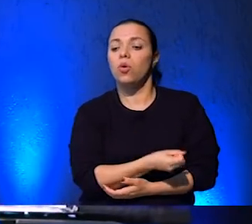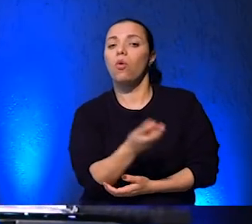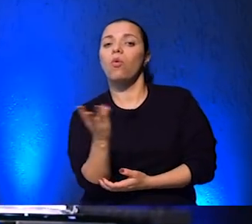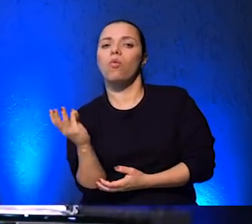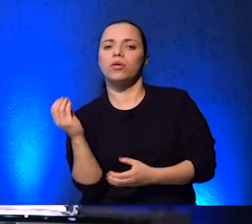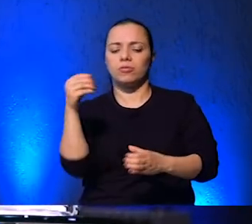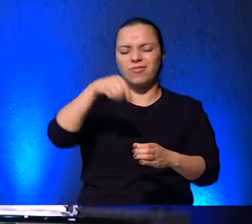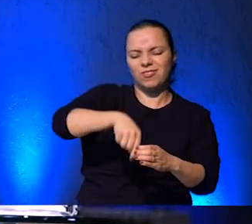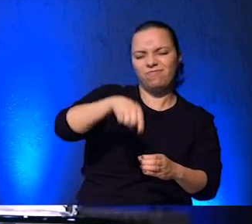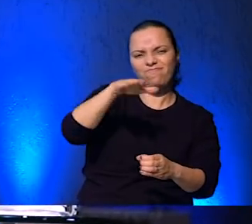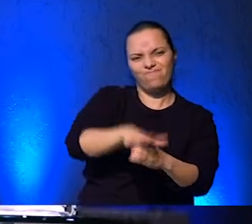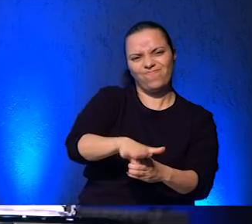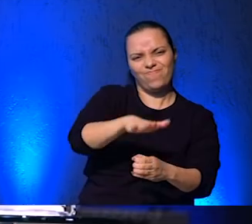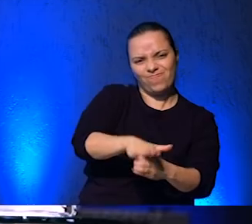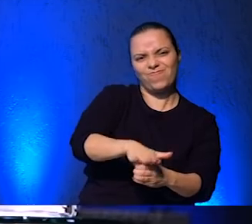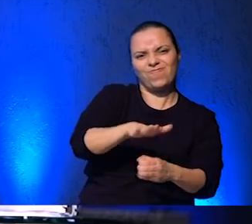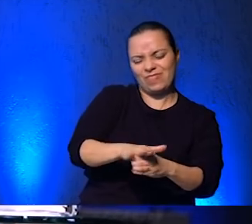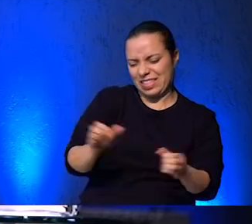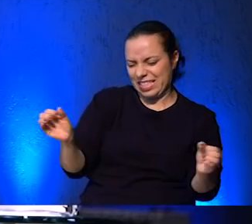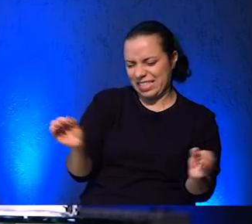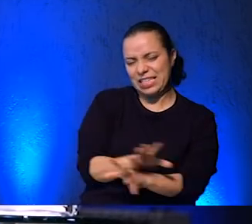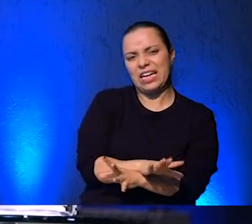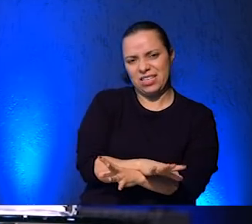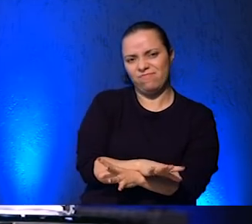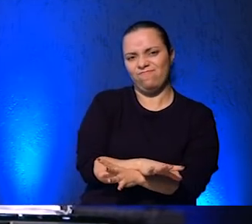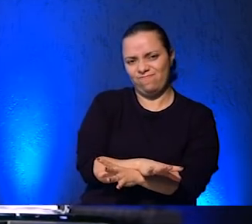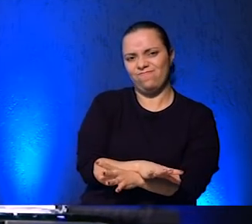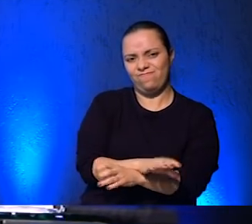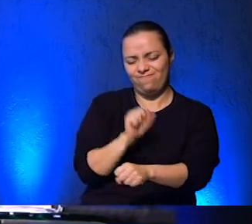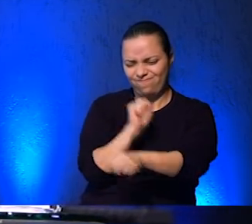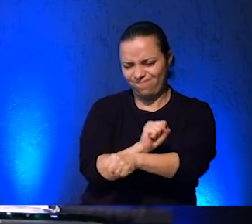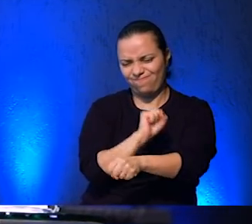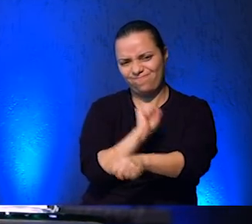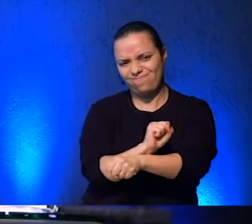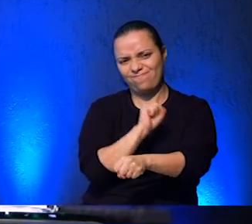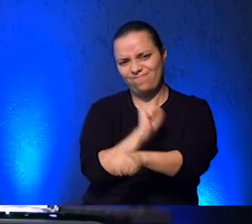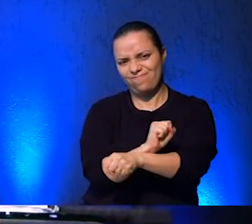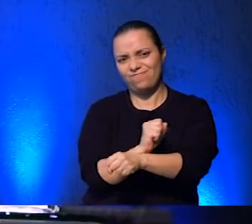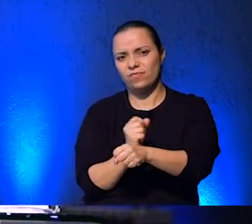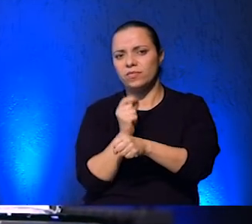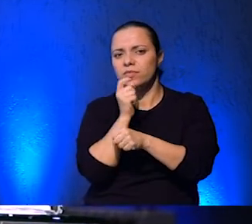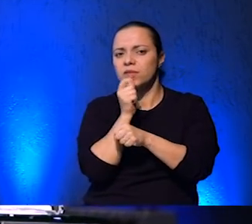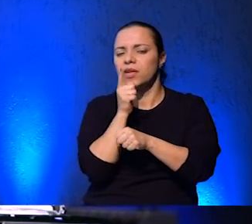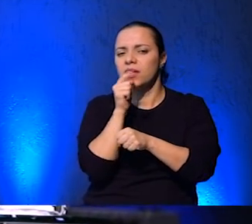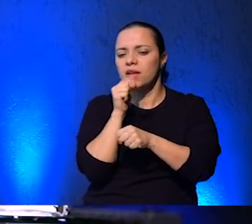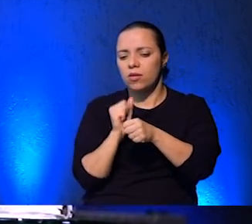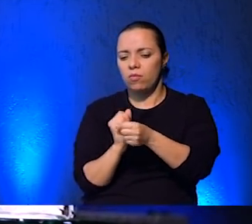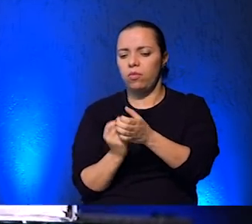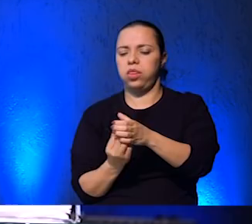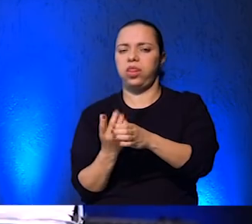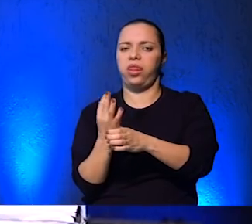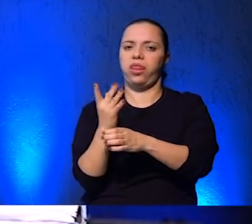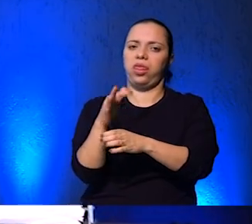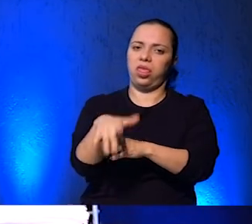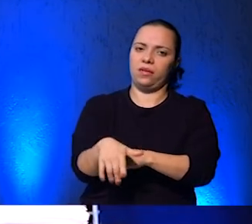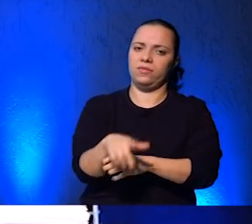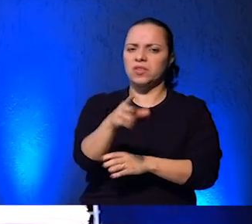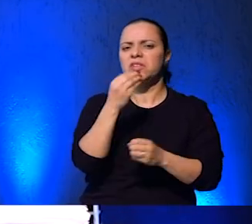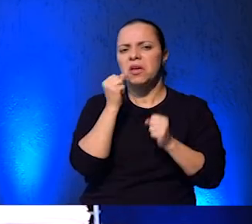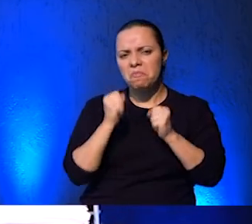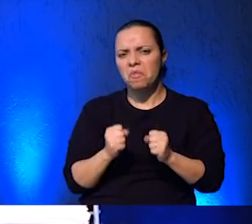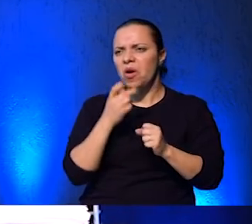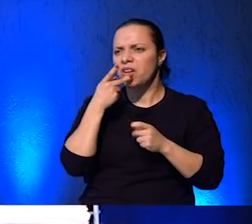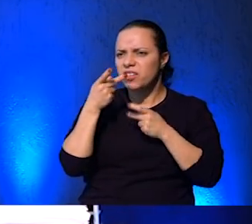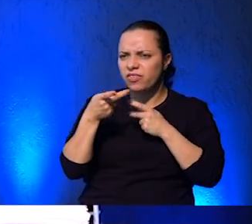poços da sua vida estão cheios de areia e pararam de brotar água nessa poderia você pode dizer pastor perdi o emprego